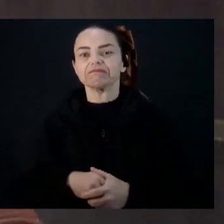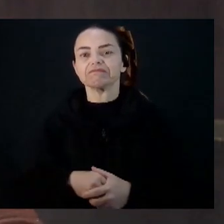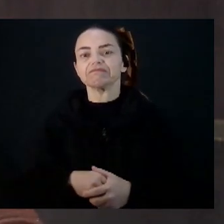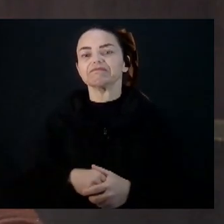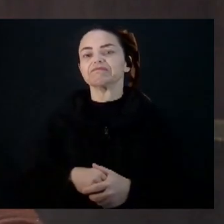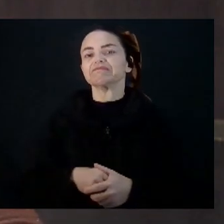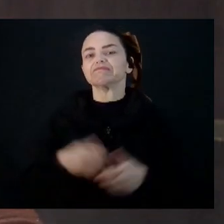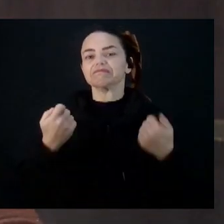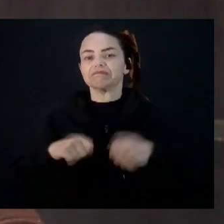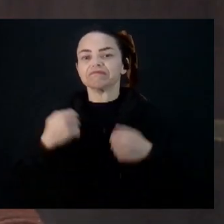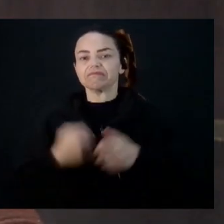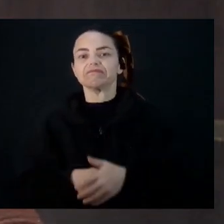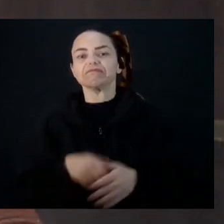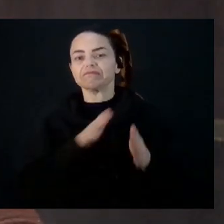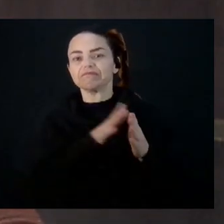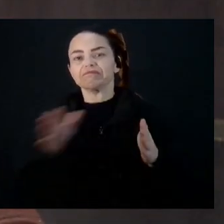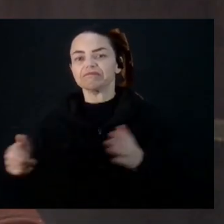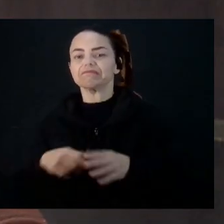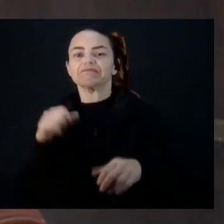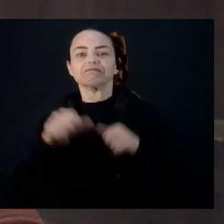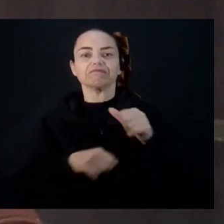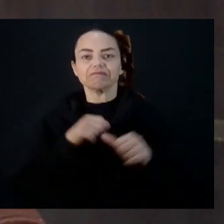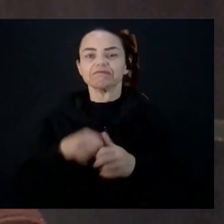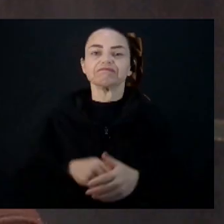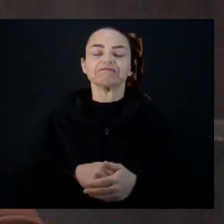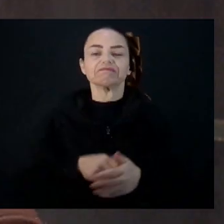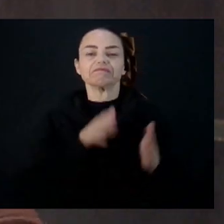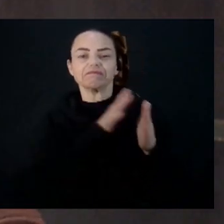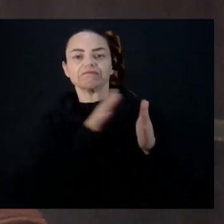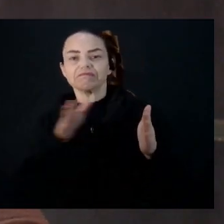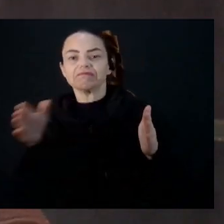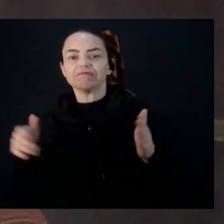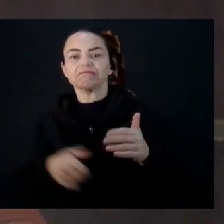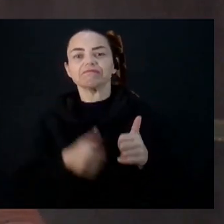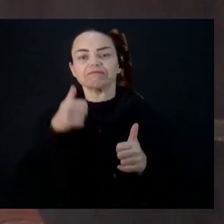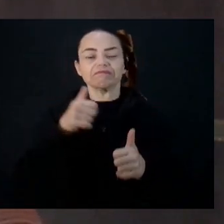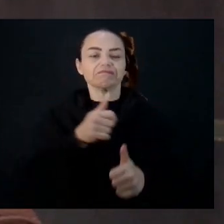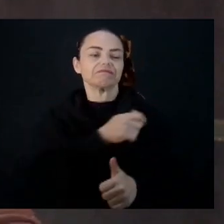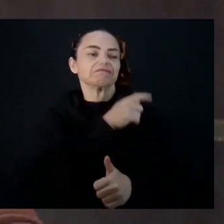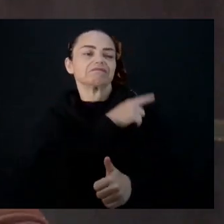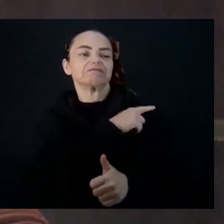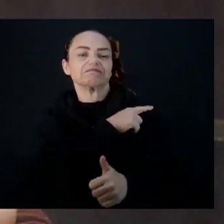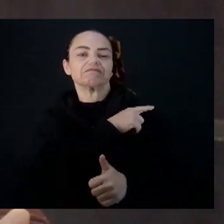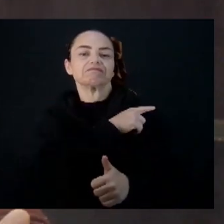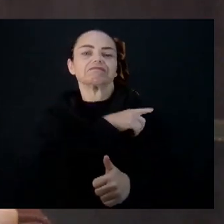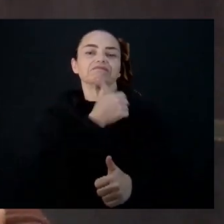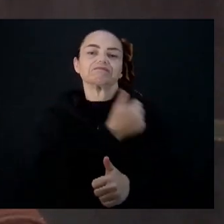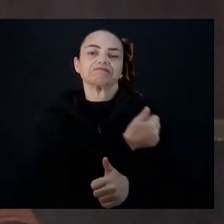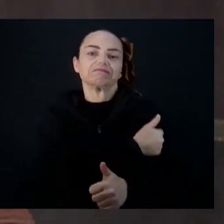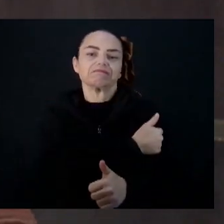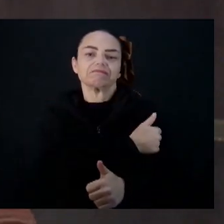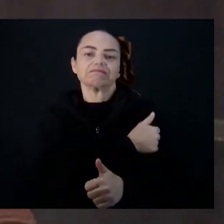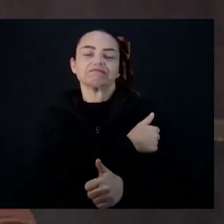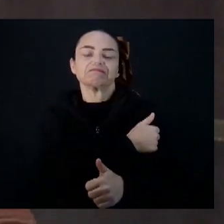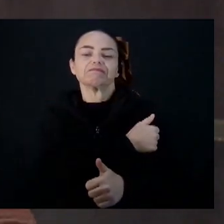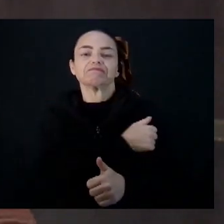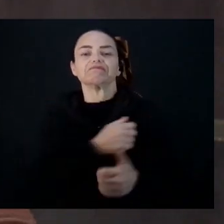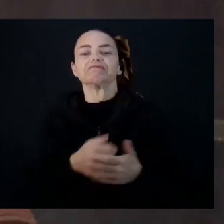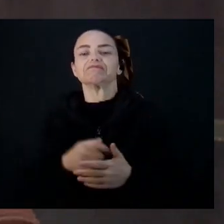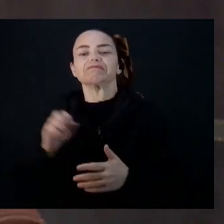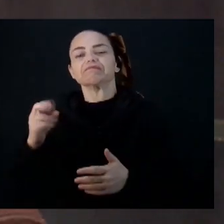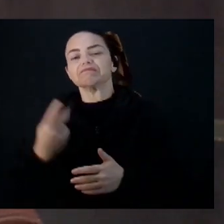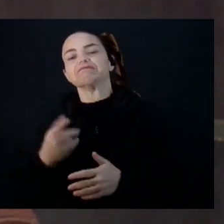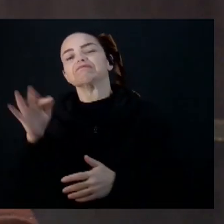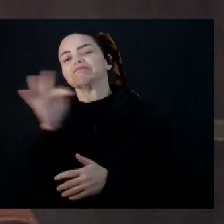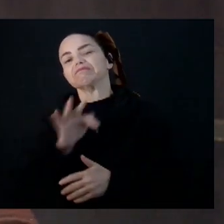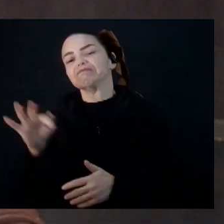principalmente de trocas, né, de períodos, então, primeira série, o 6º ano, ensino médio, ou até mesmo a faculdade, né? Sim. Que a faculdade a